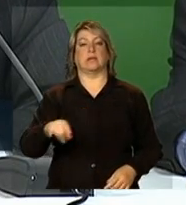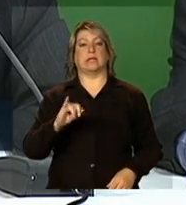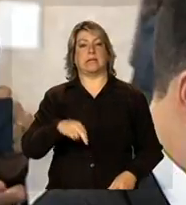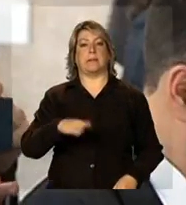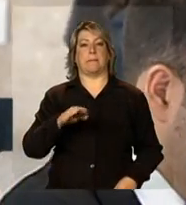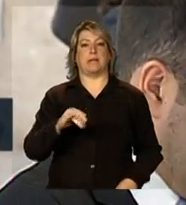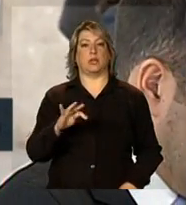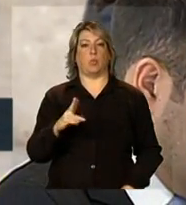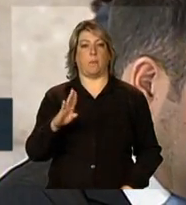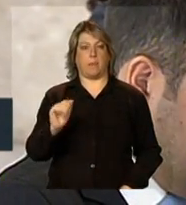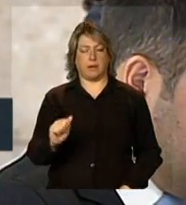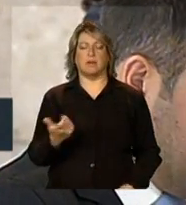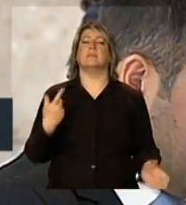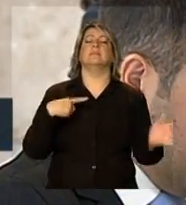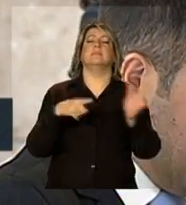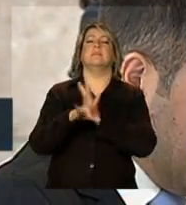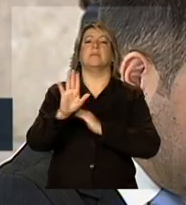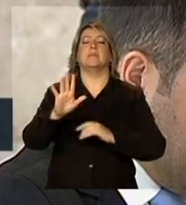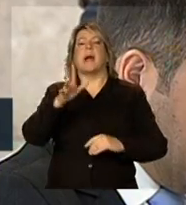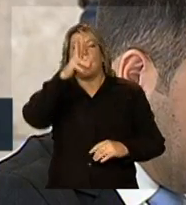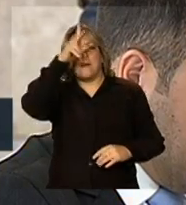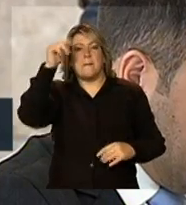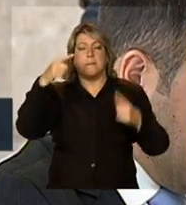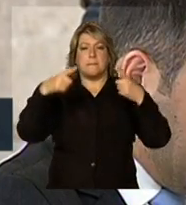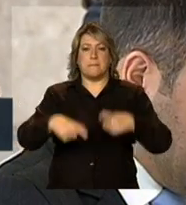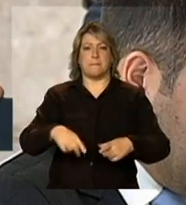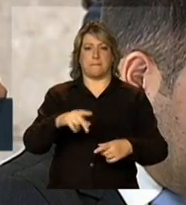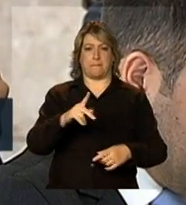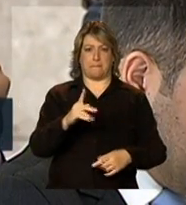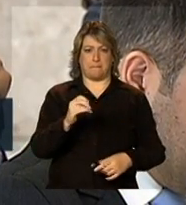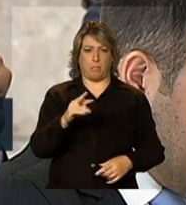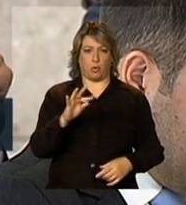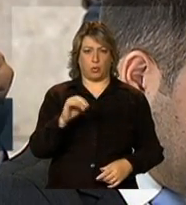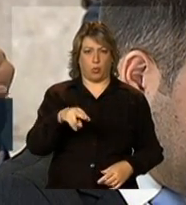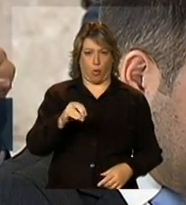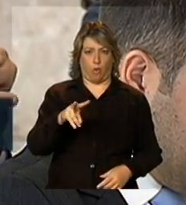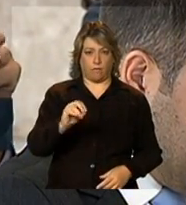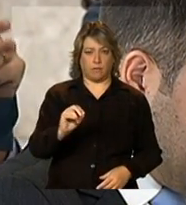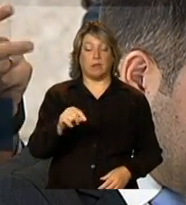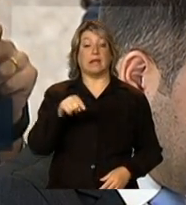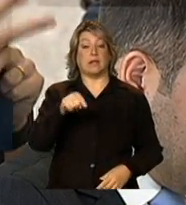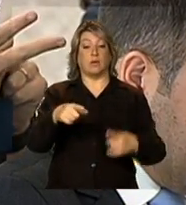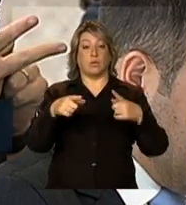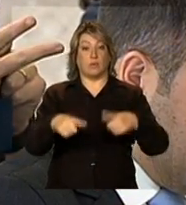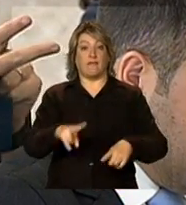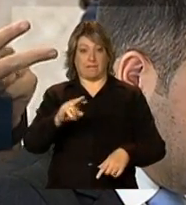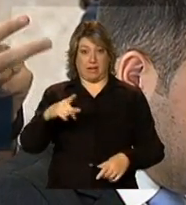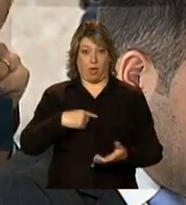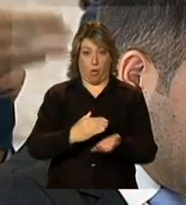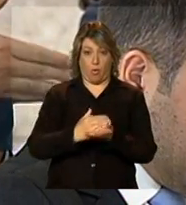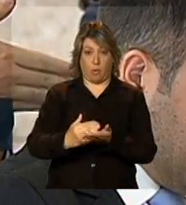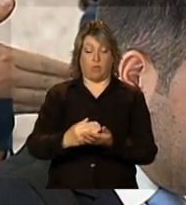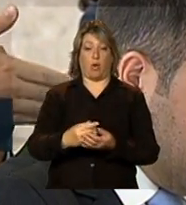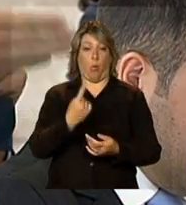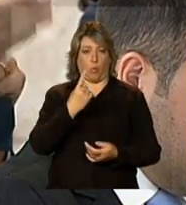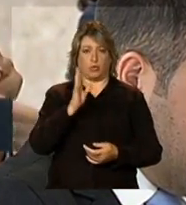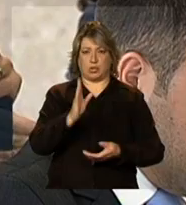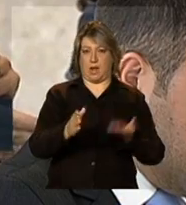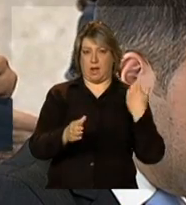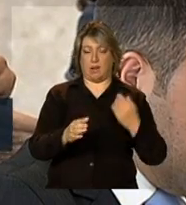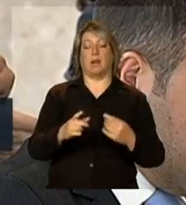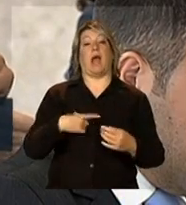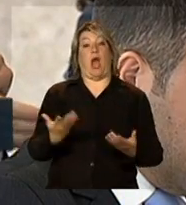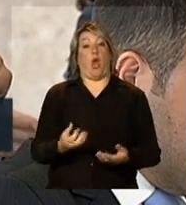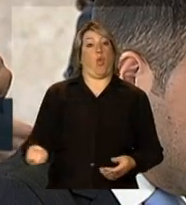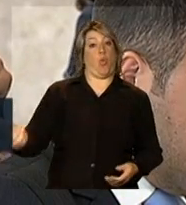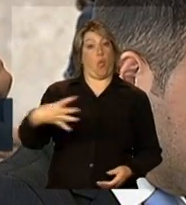para entender, em Manaus e em Porto Novo, né? Vai passar a ter dois portos. Um que já é público e um novo